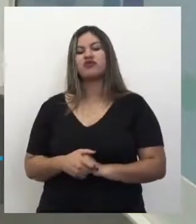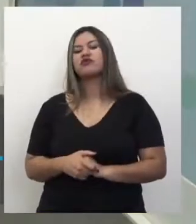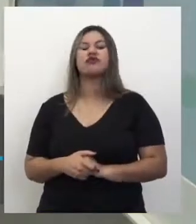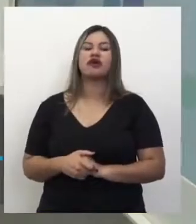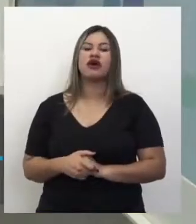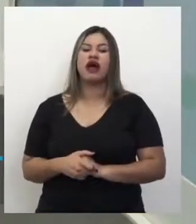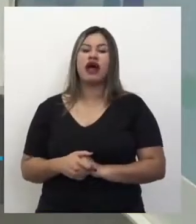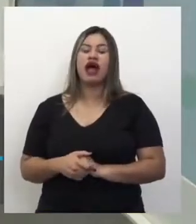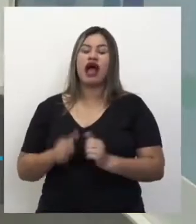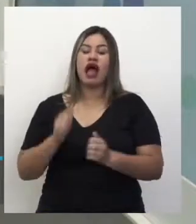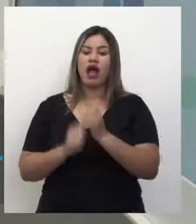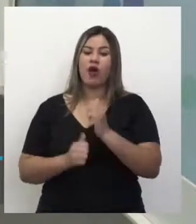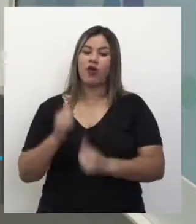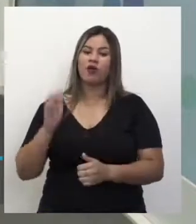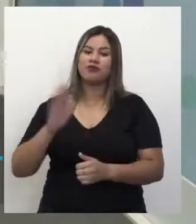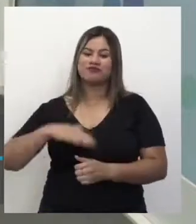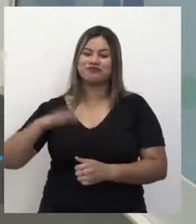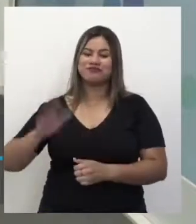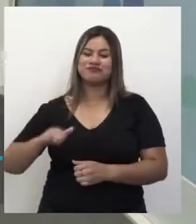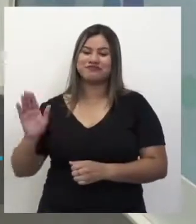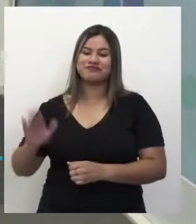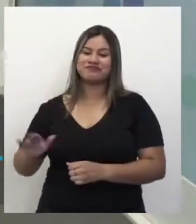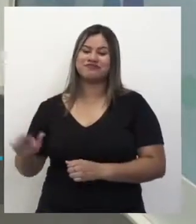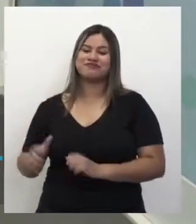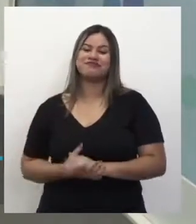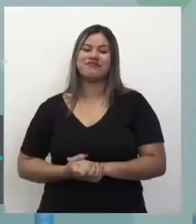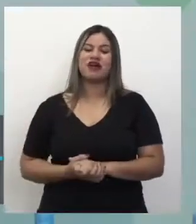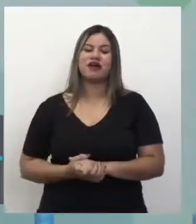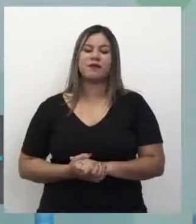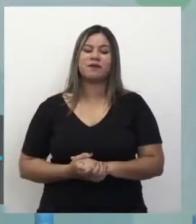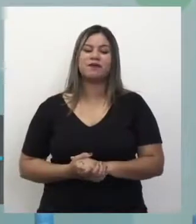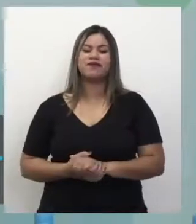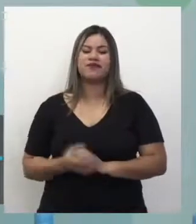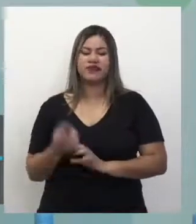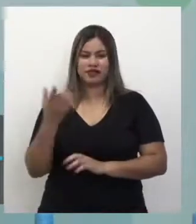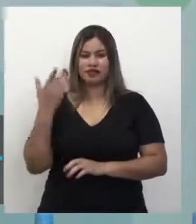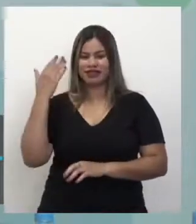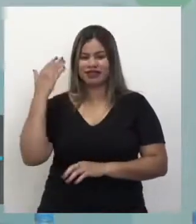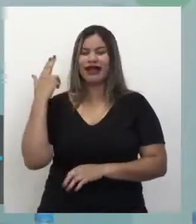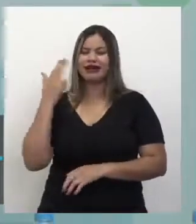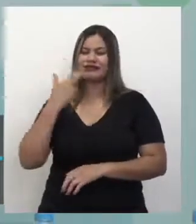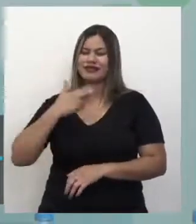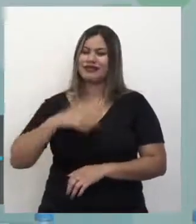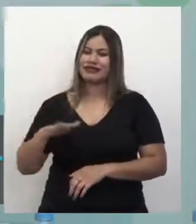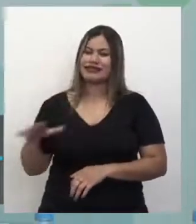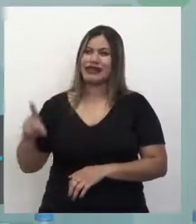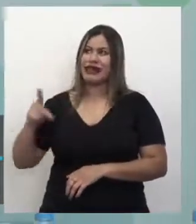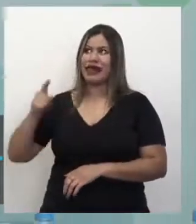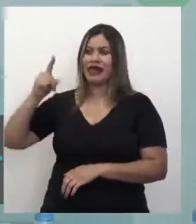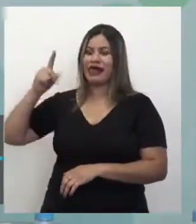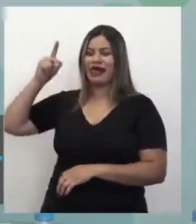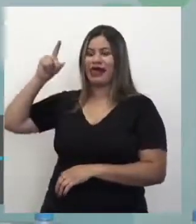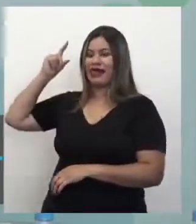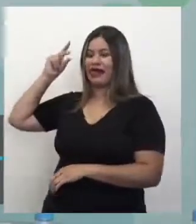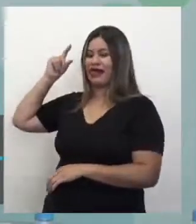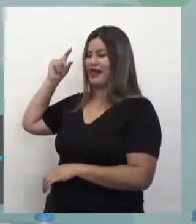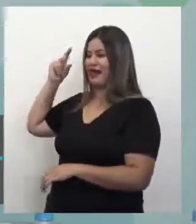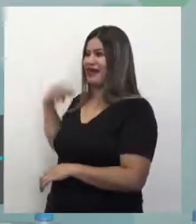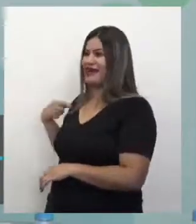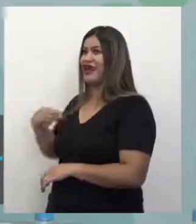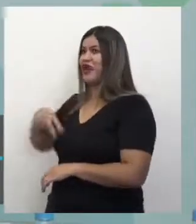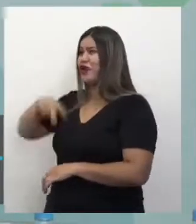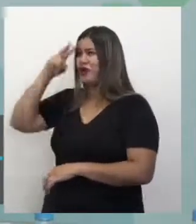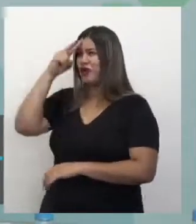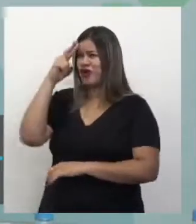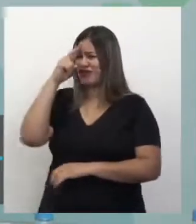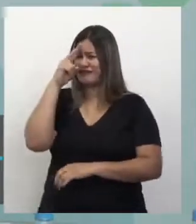pintado, eu lembrei, sabe do quê? Quando a gente era criança, bem novinho, faz tempo, viu? Já faz muito tempo. Eu não sei como é que eu lembro do que eu fazia quando